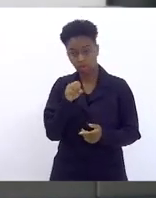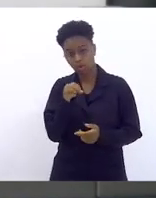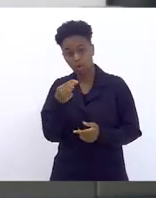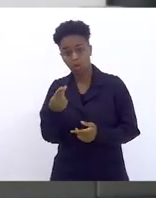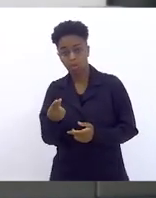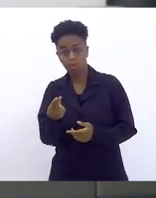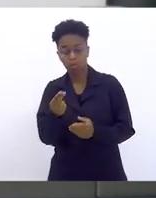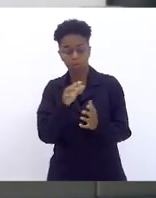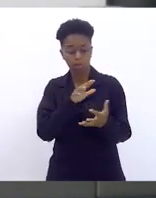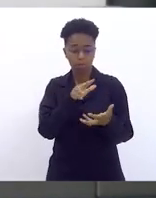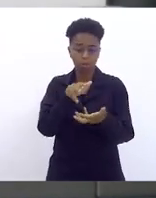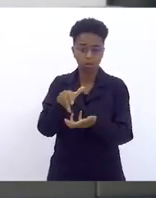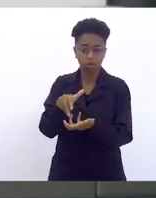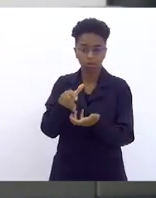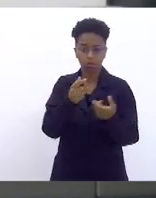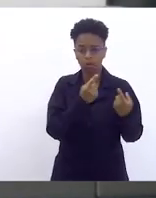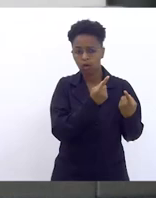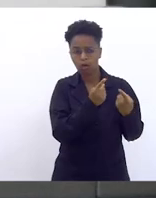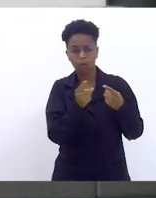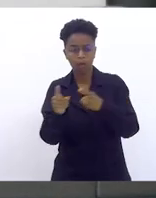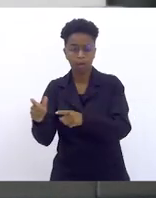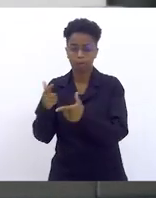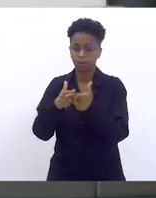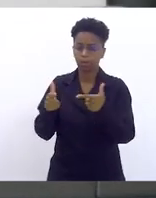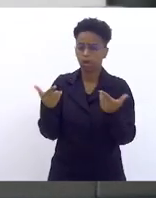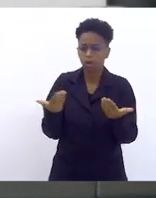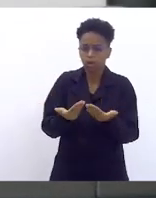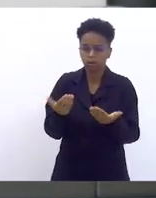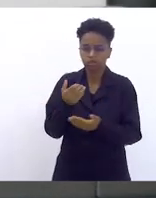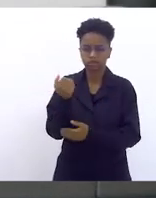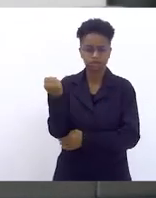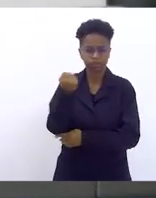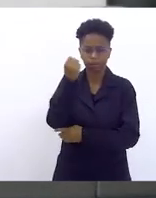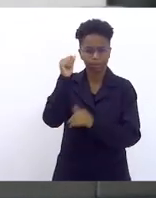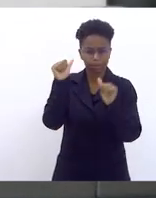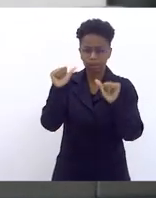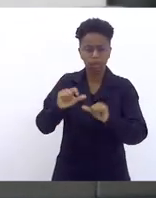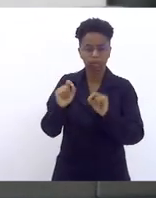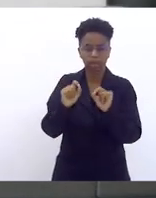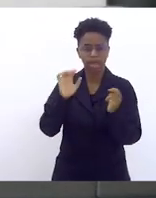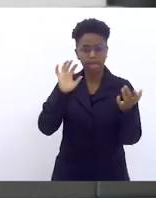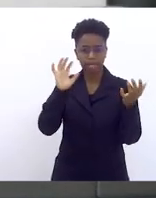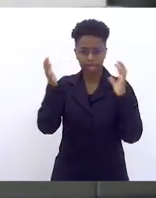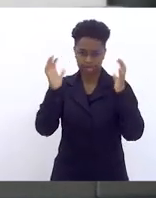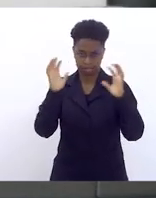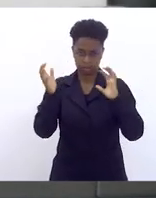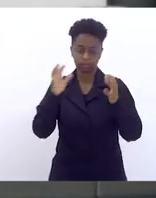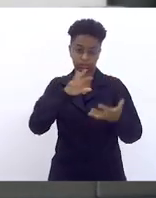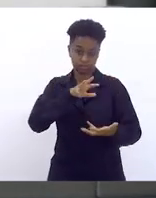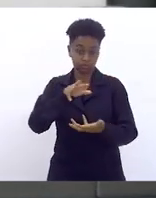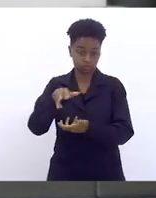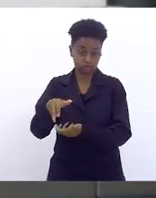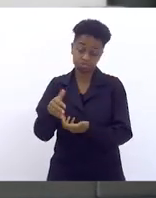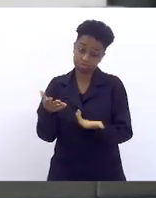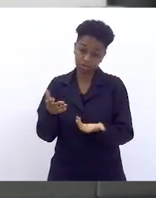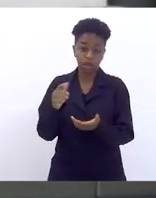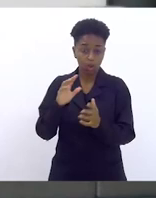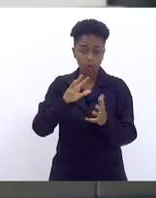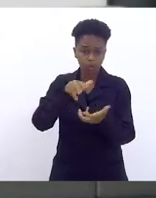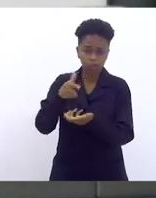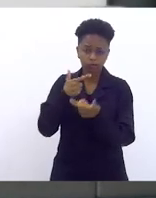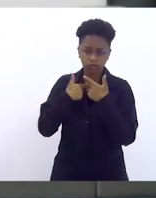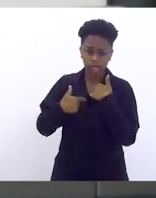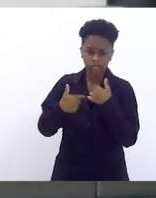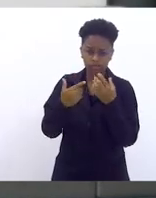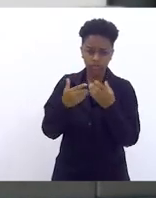né o grande problema hoje do clima no planeta é um mundo que quer erradicar